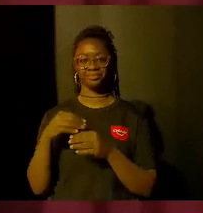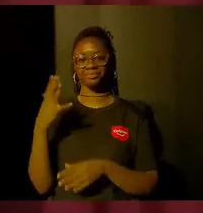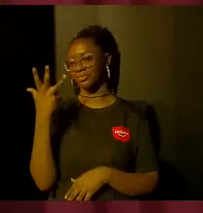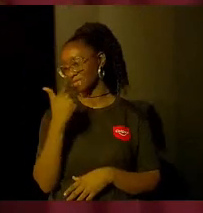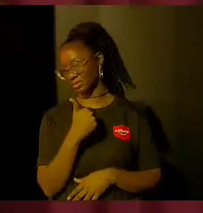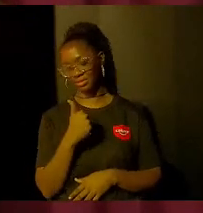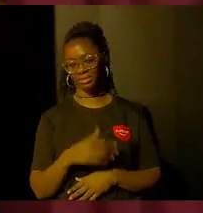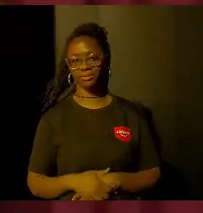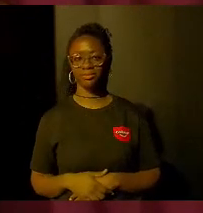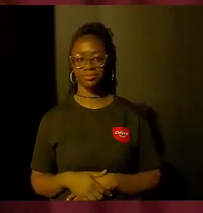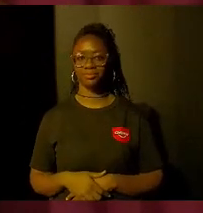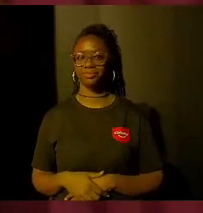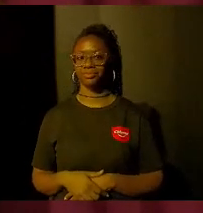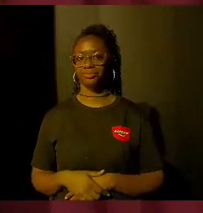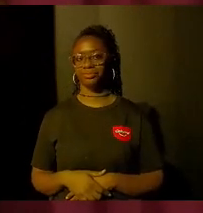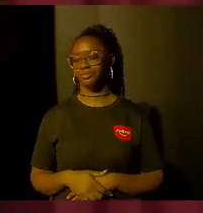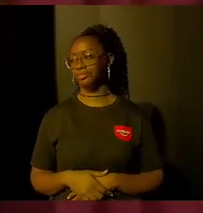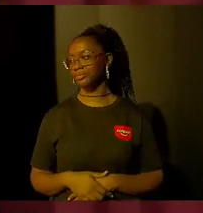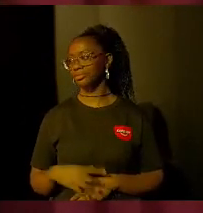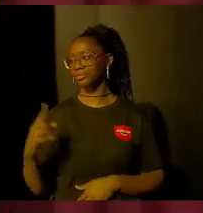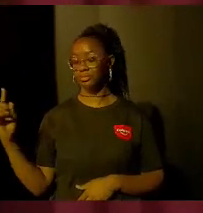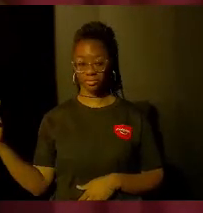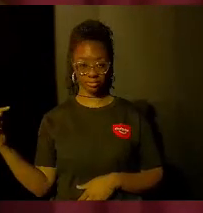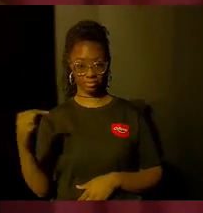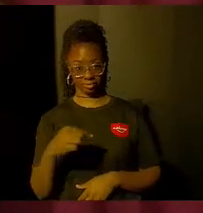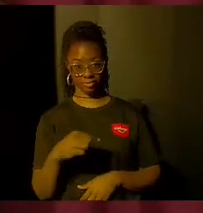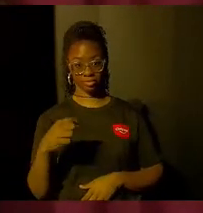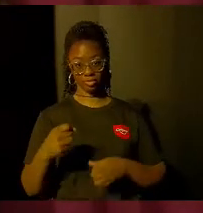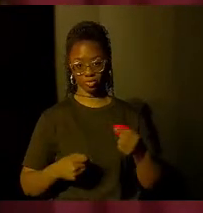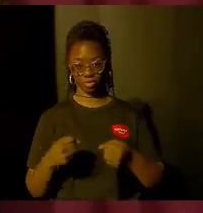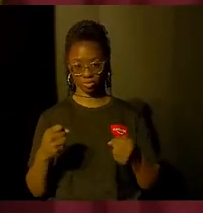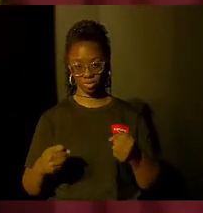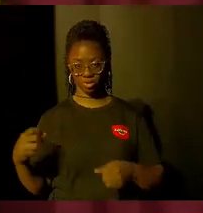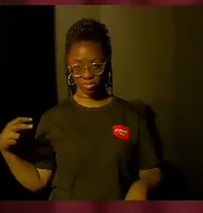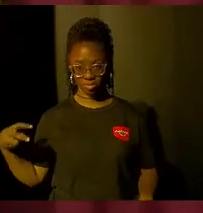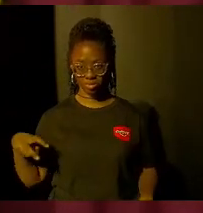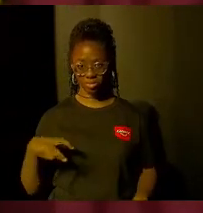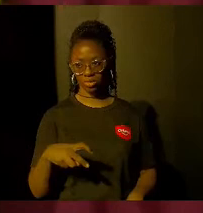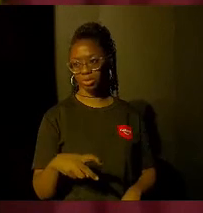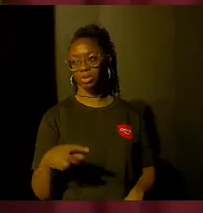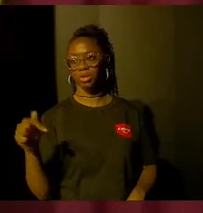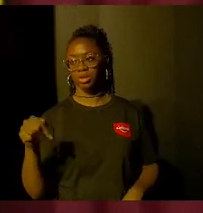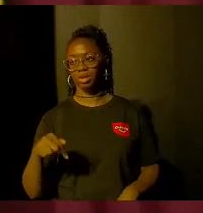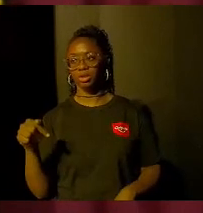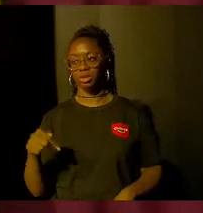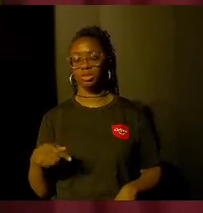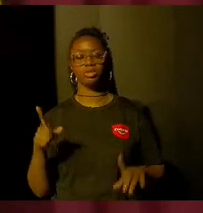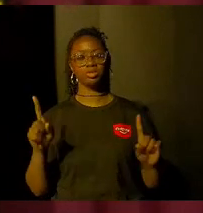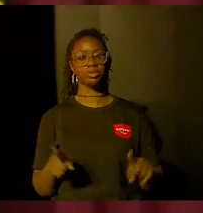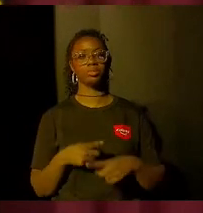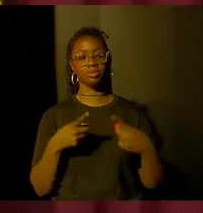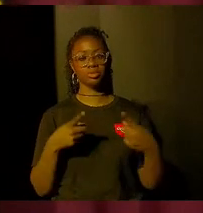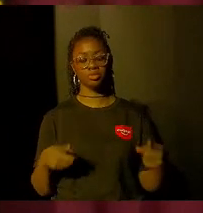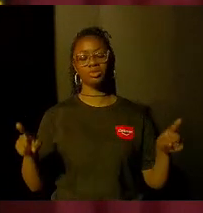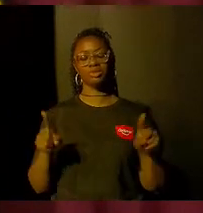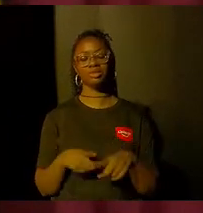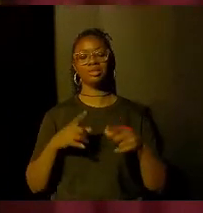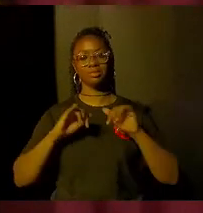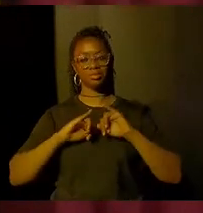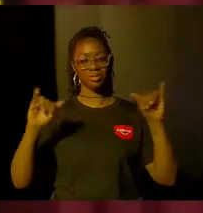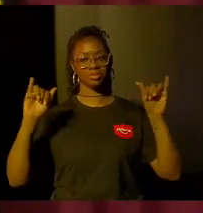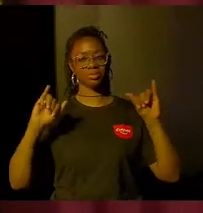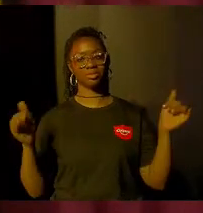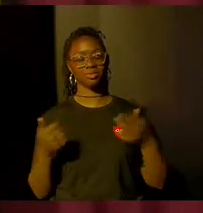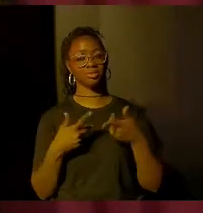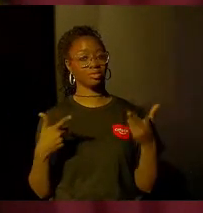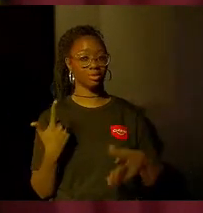a gente veio no carrinho para cá lembrando de jingles publicitários né e de coisas